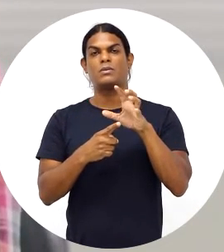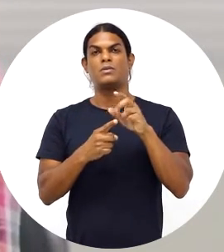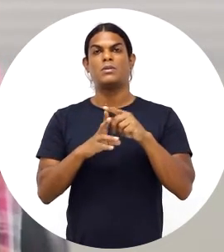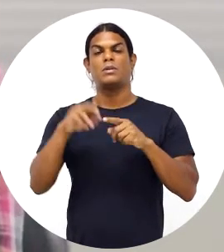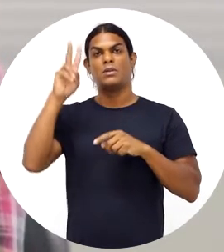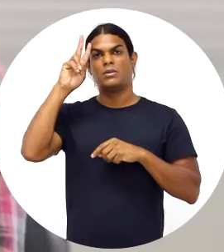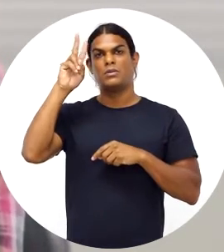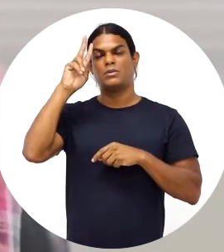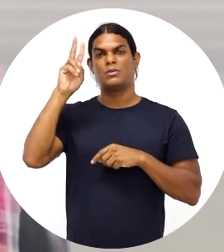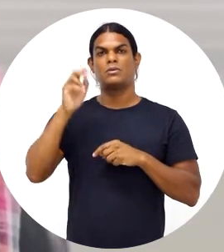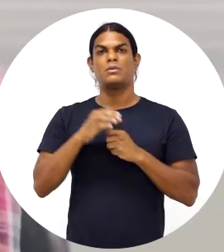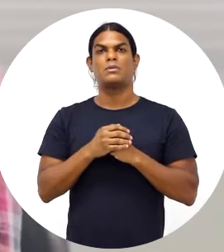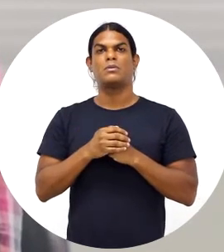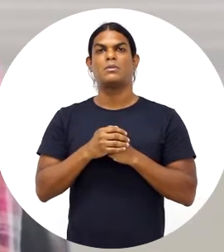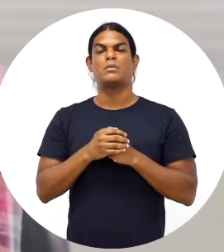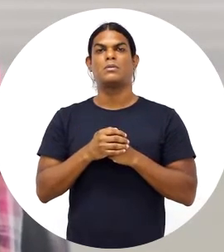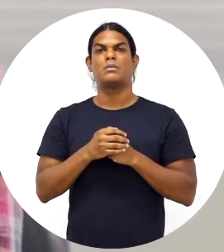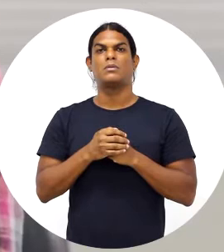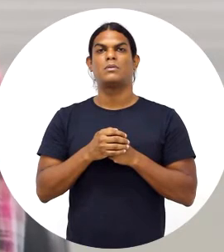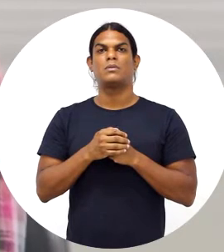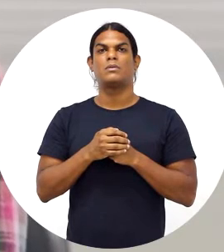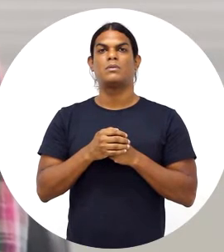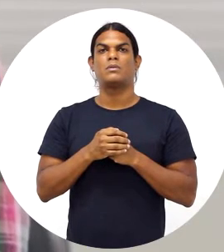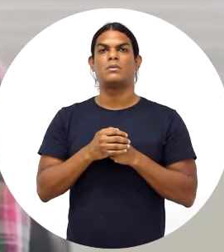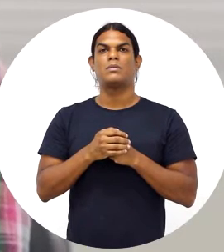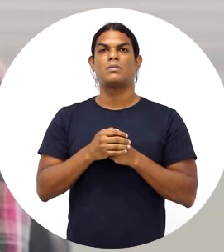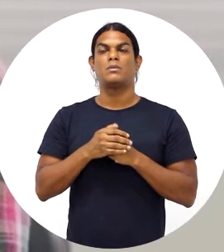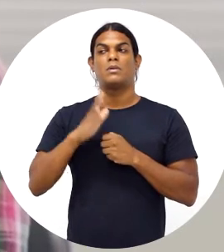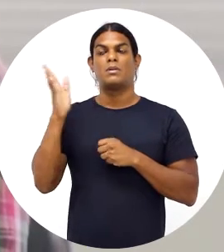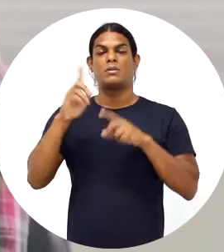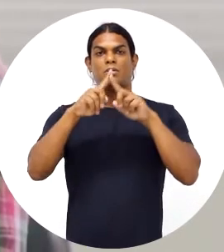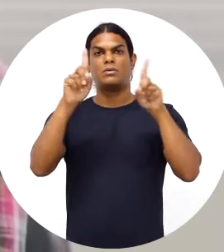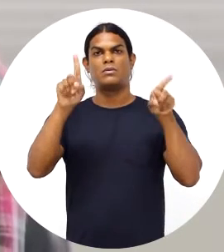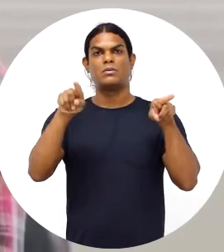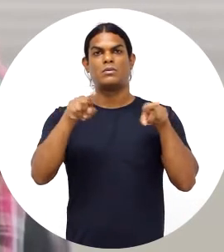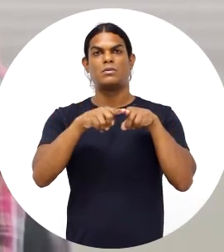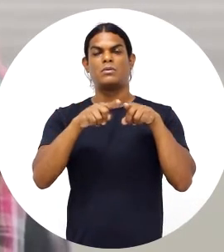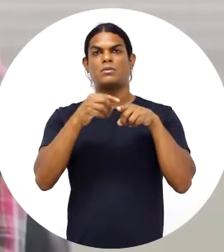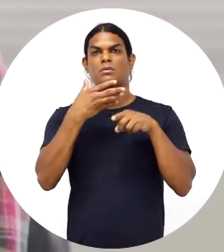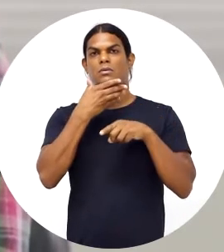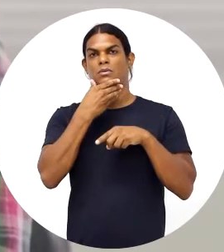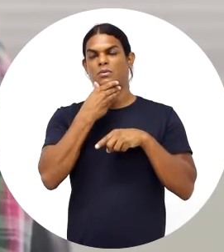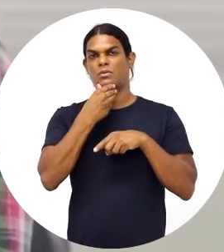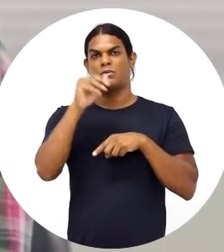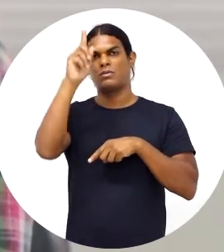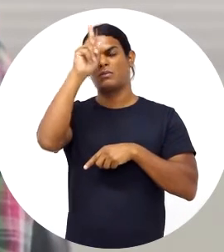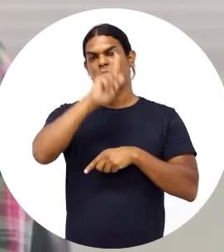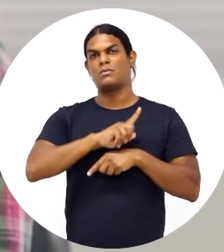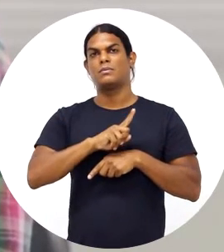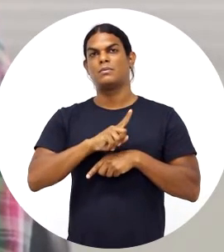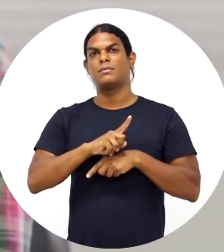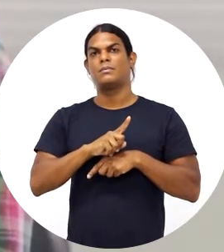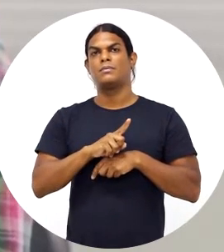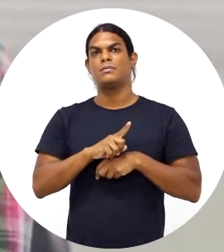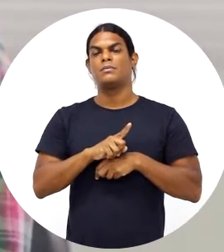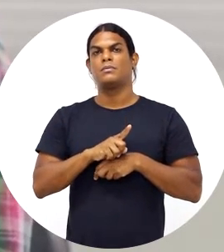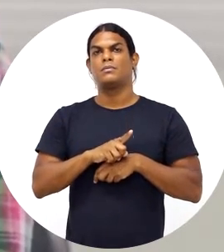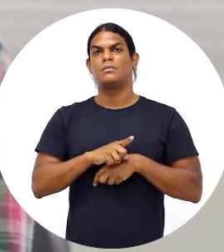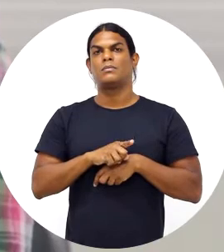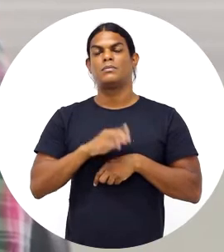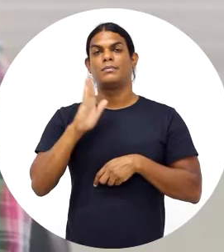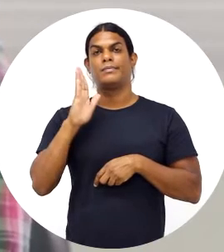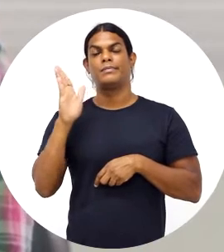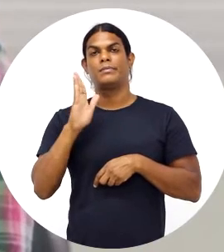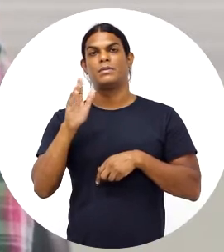histórico. Acabamos de olhar, né, de ver o quadro Homem Amarelo, do entreguerras, e é claro que